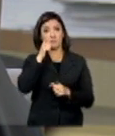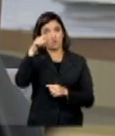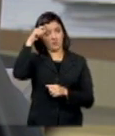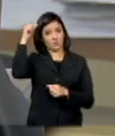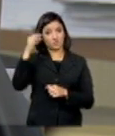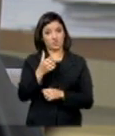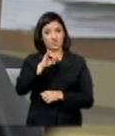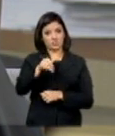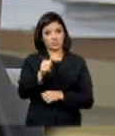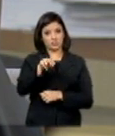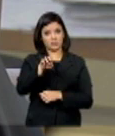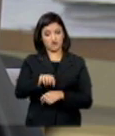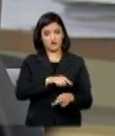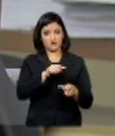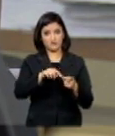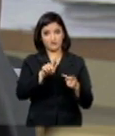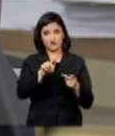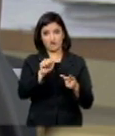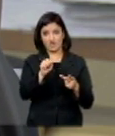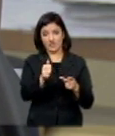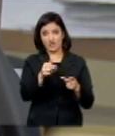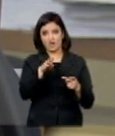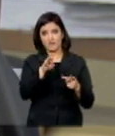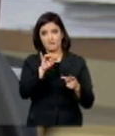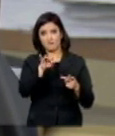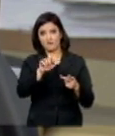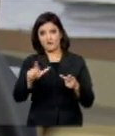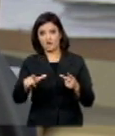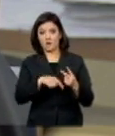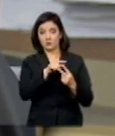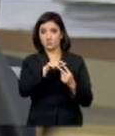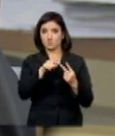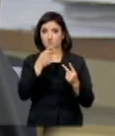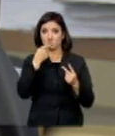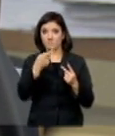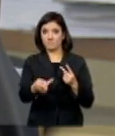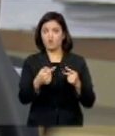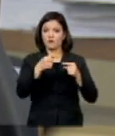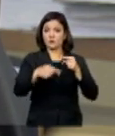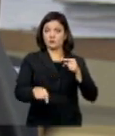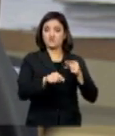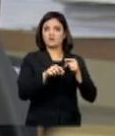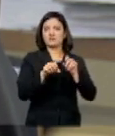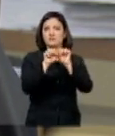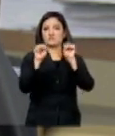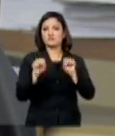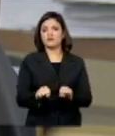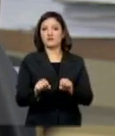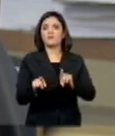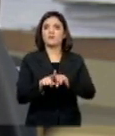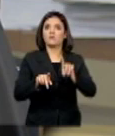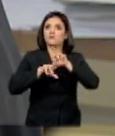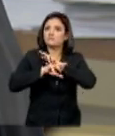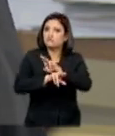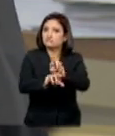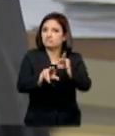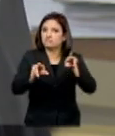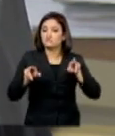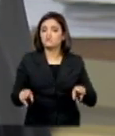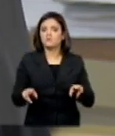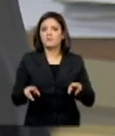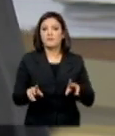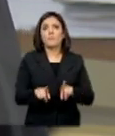gabriel accioly gonçalves inconstitucionalidade sistema de multi dimensional o